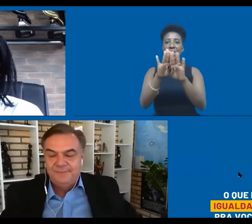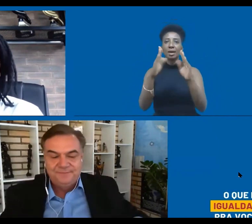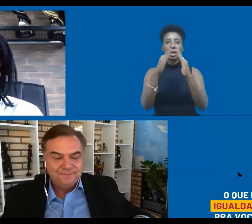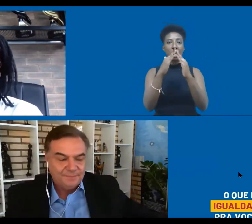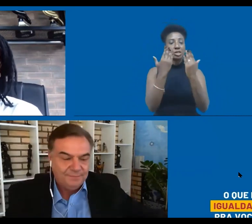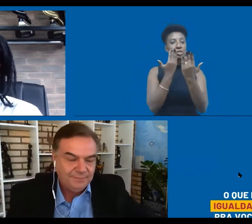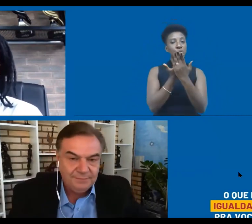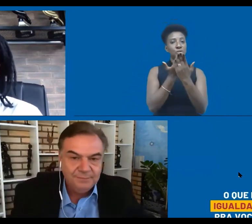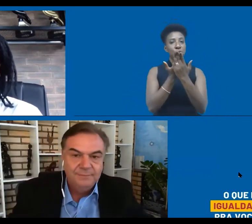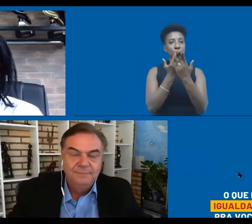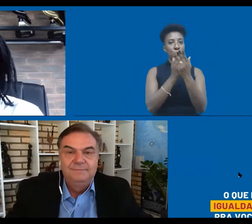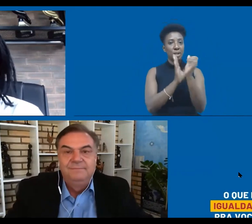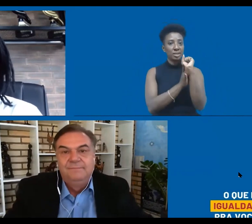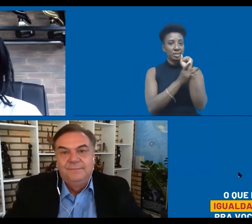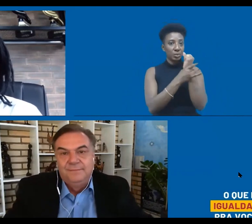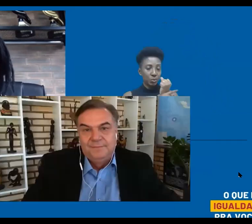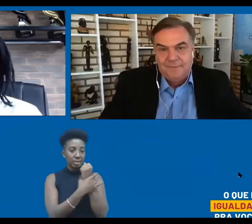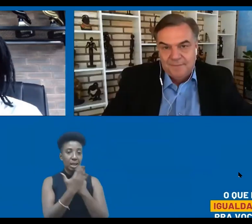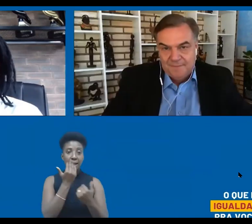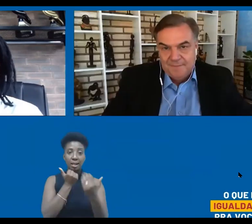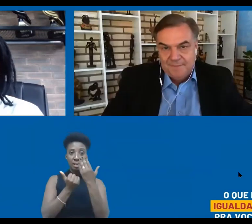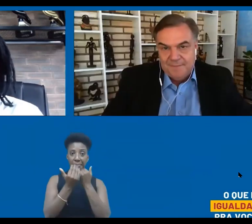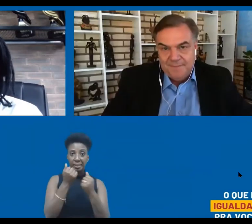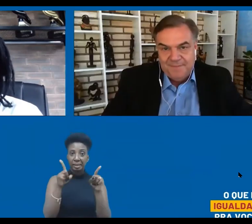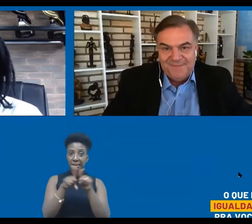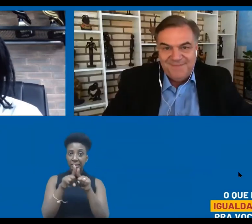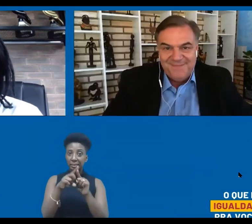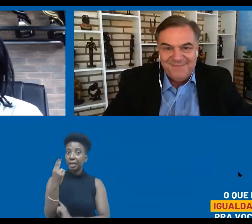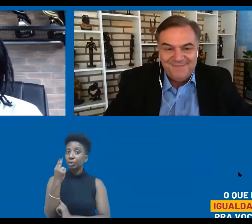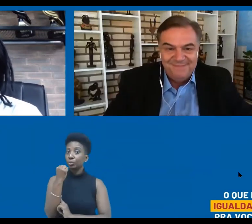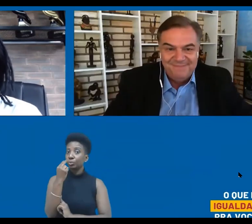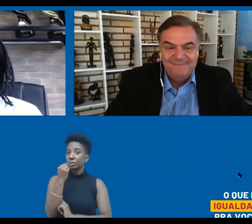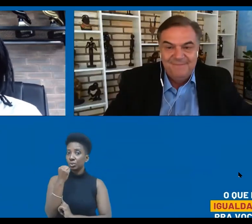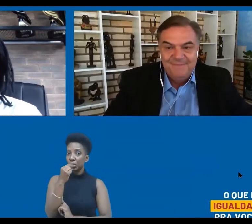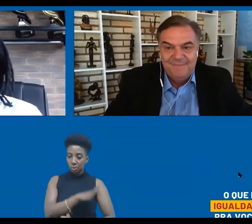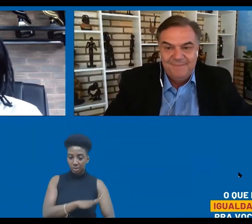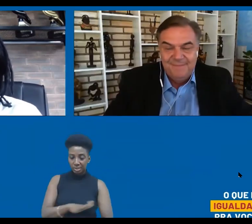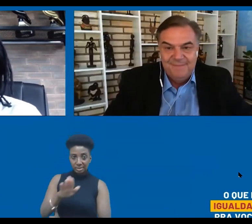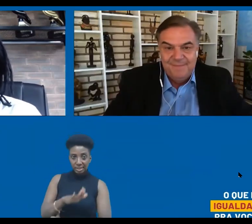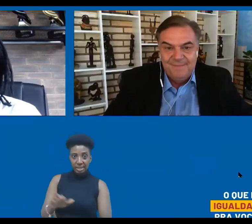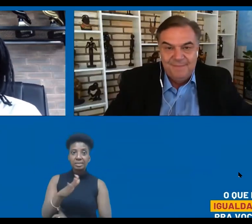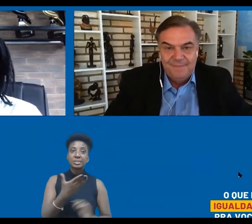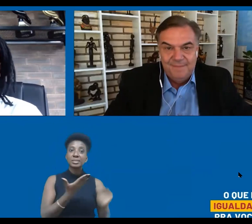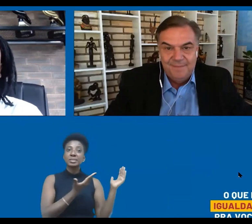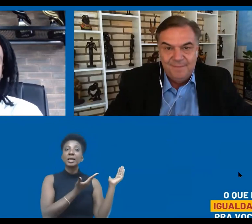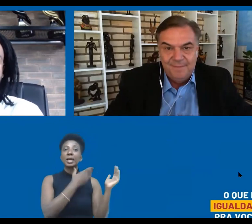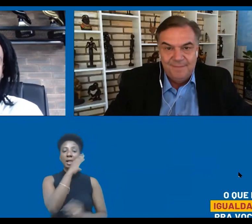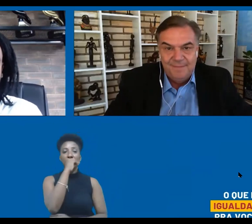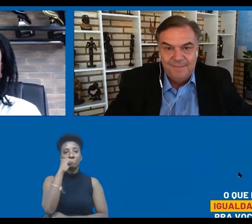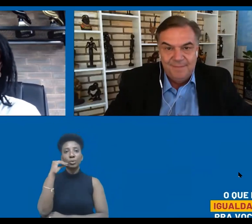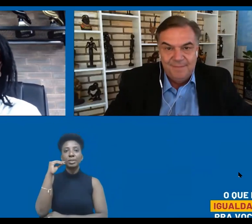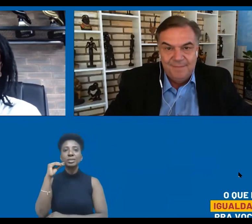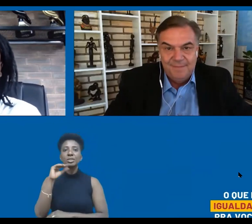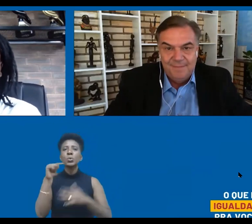segurança alimentar e nutricional das crianças e adolescentes? que fatores têm impactado diretamente a segurança